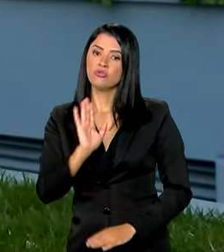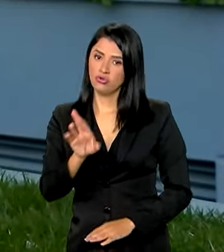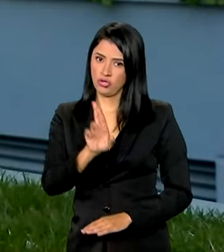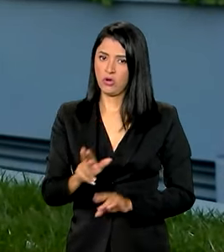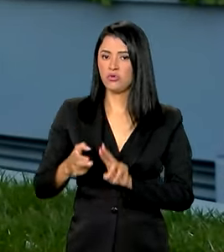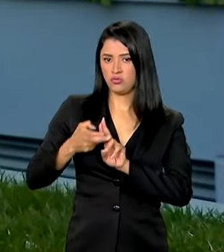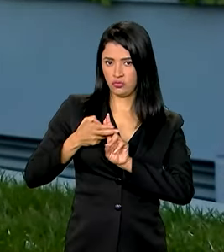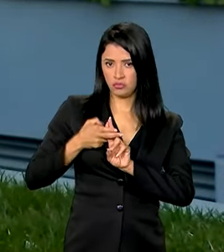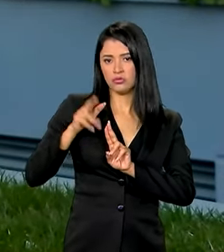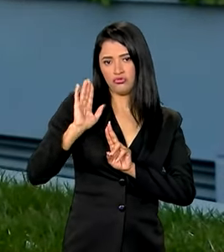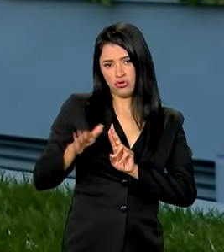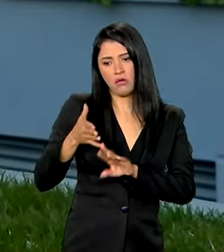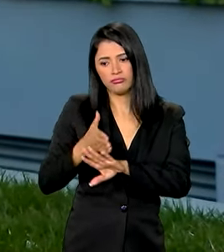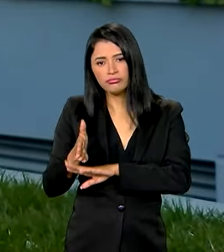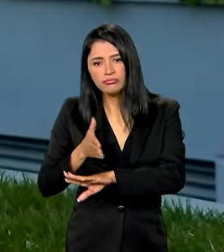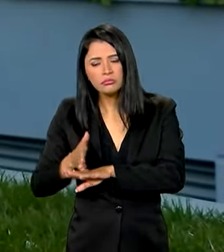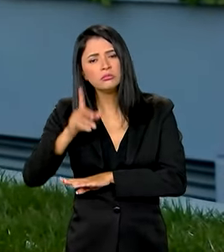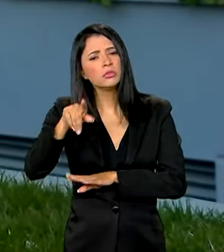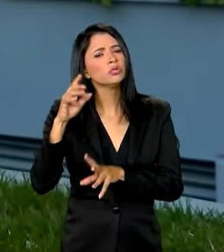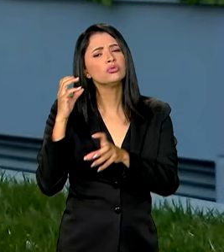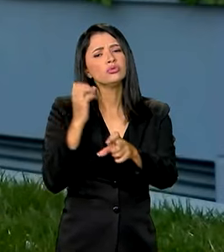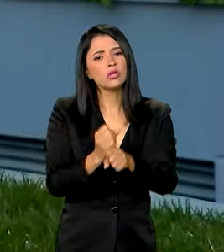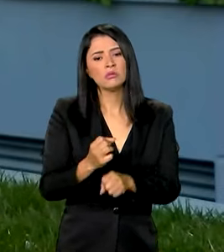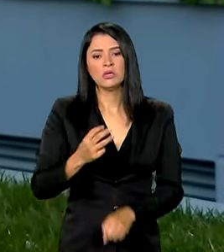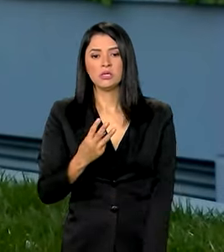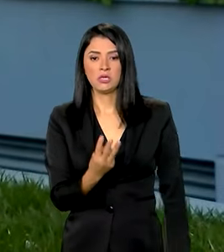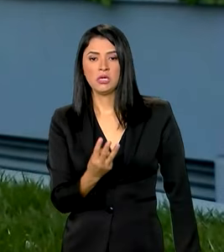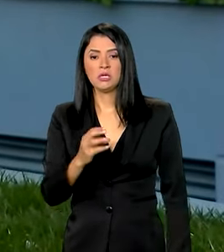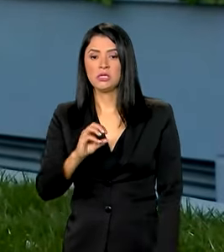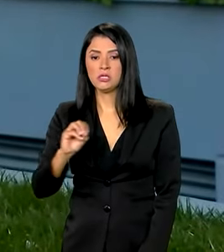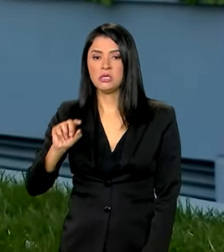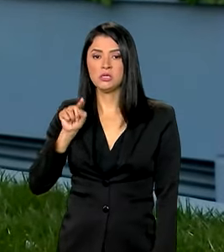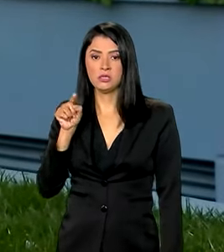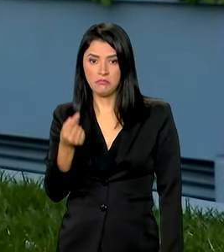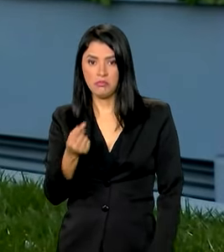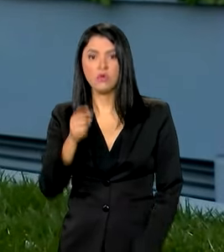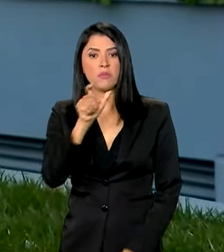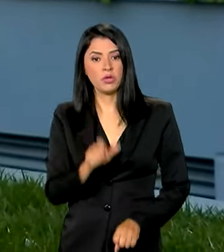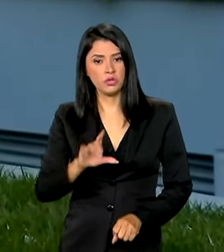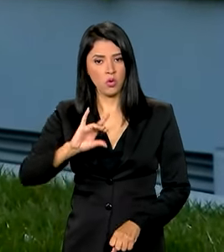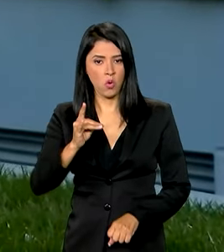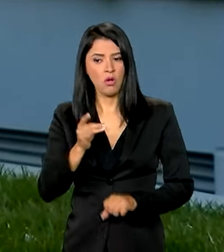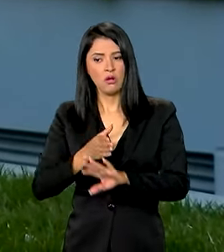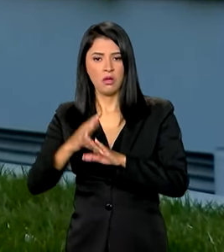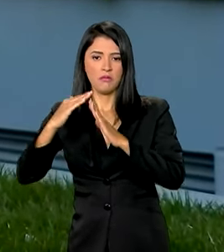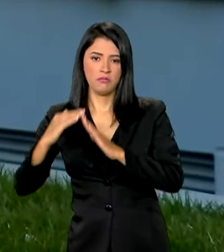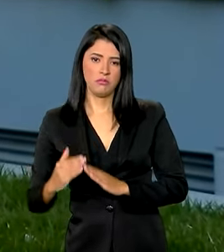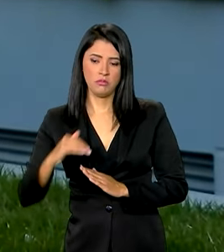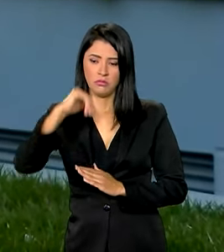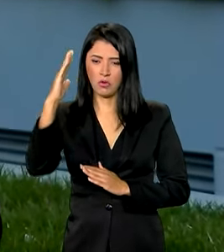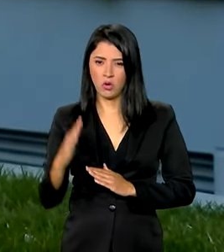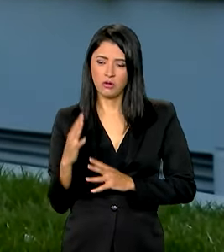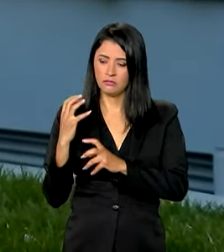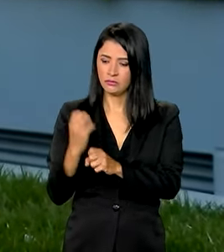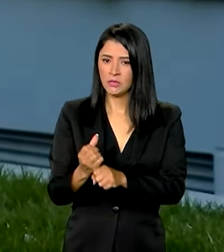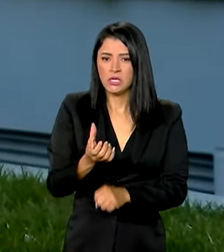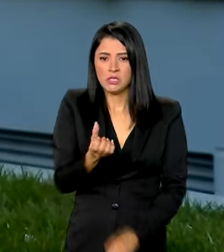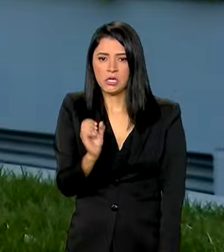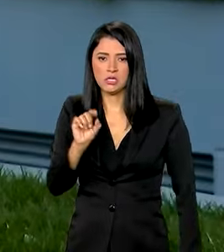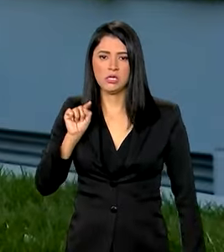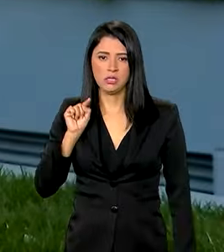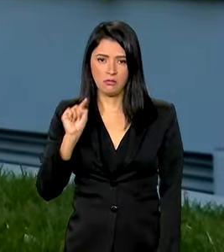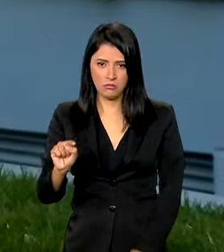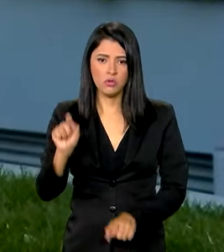o SUS. A estimativa é de que cerca de 300 mil bolivianos morem no Brasil e cerca de 60